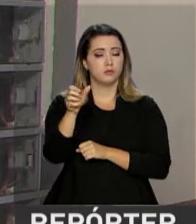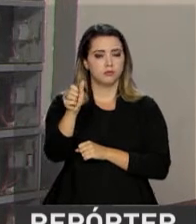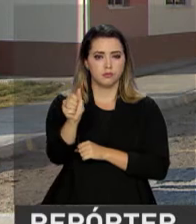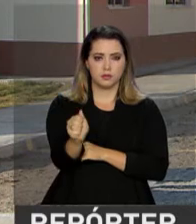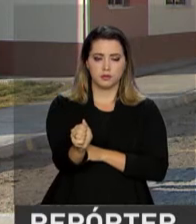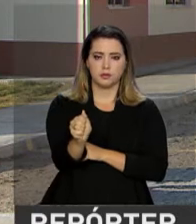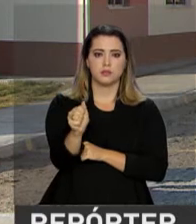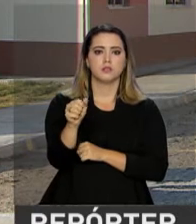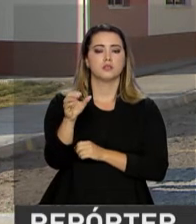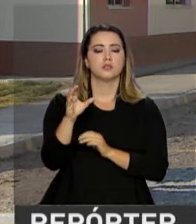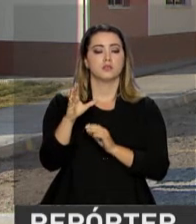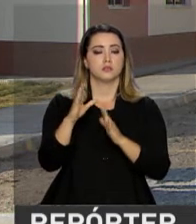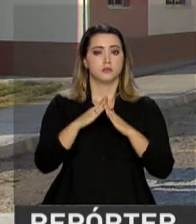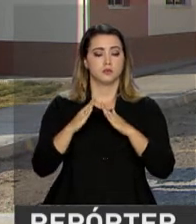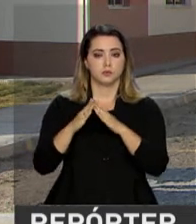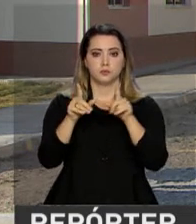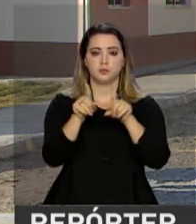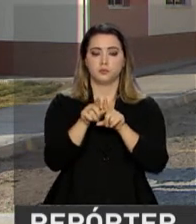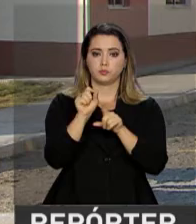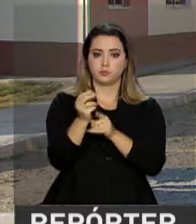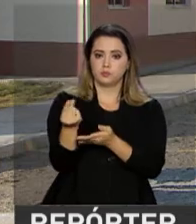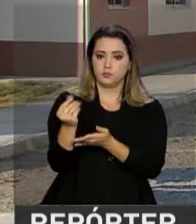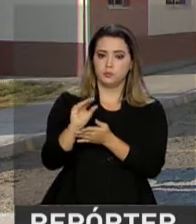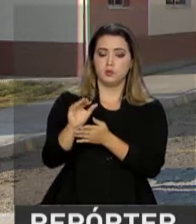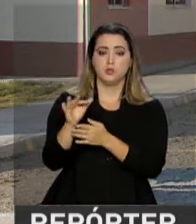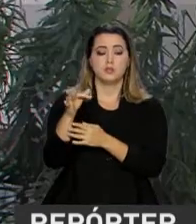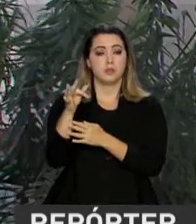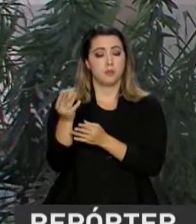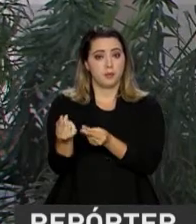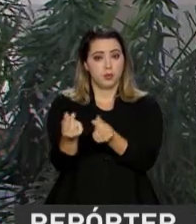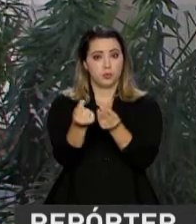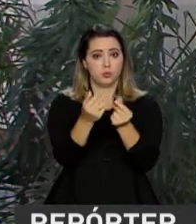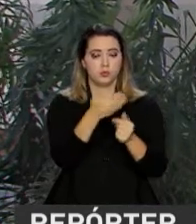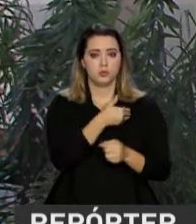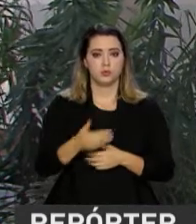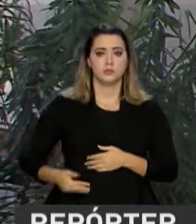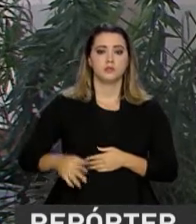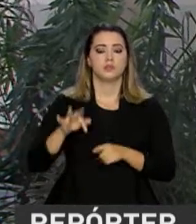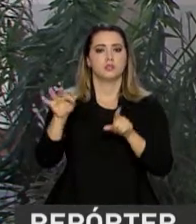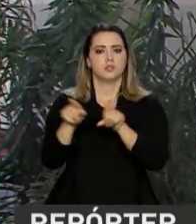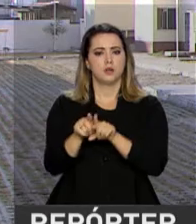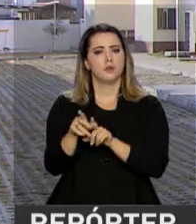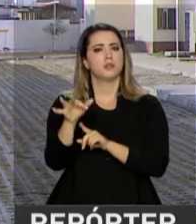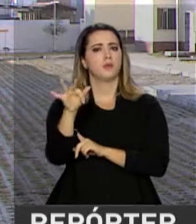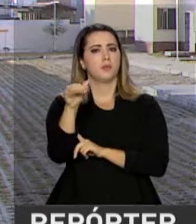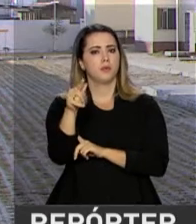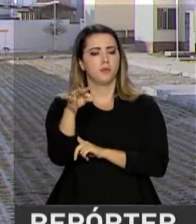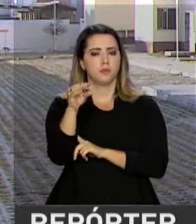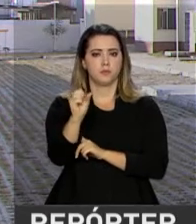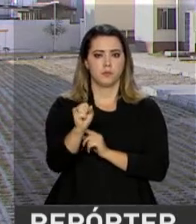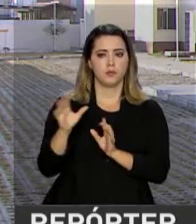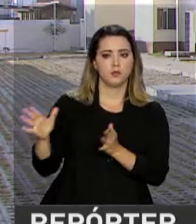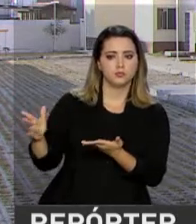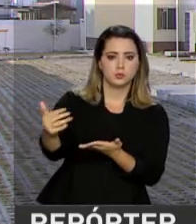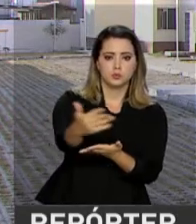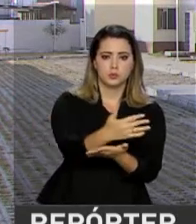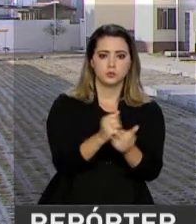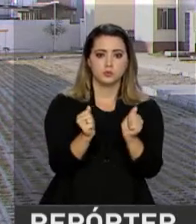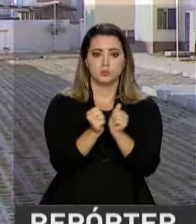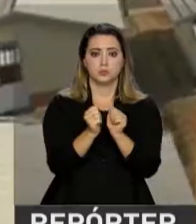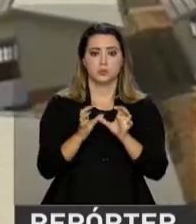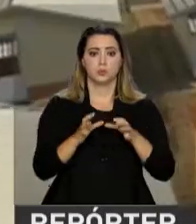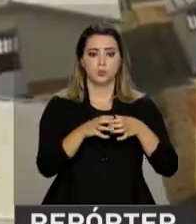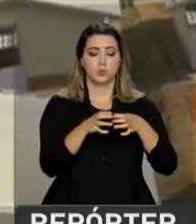que é alimentado por recursos do orçamento geral da união e de empréstimos do fgts somadas as contratações anunciadas